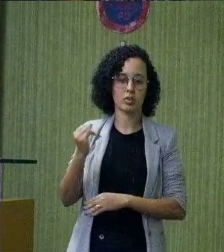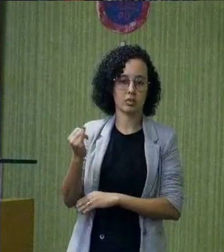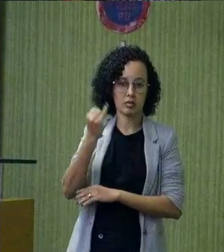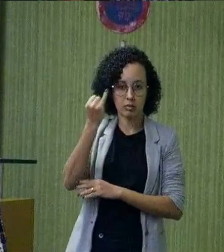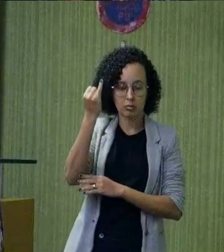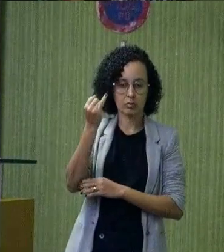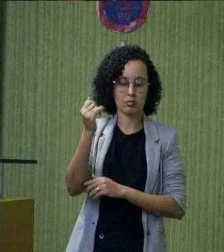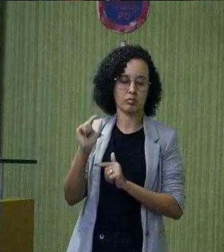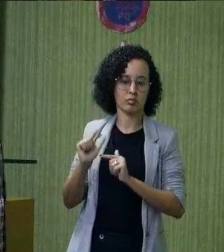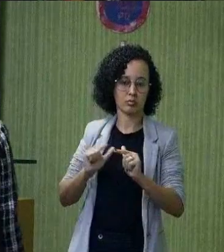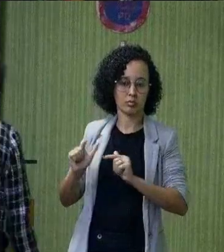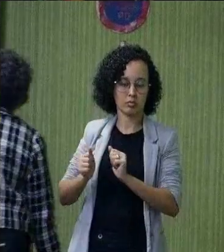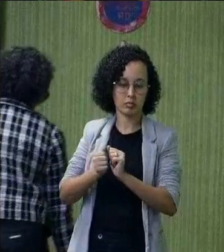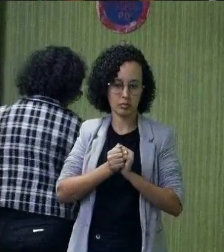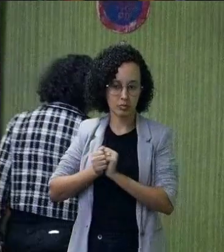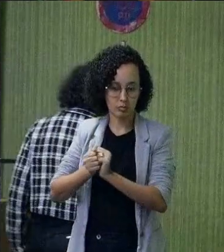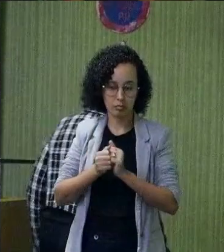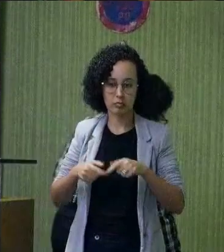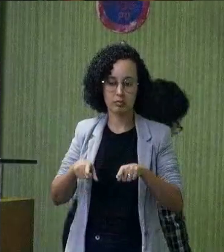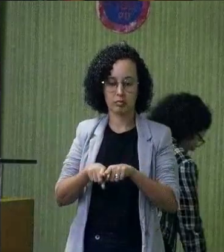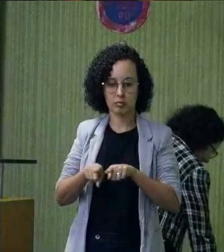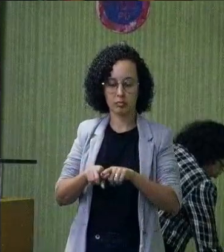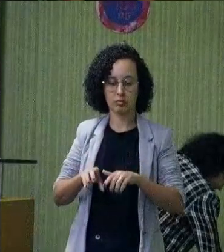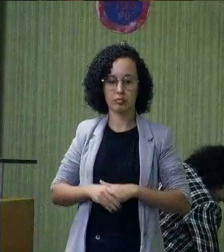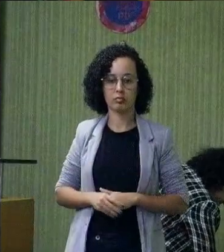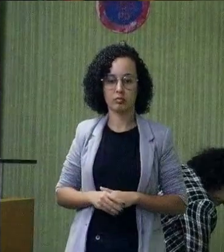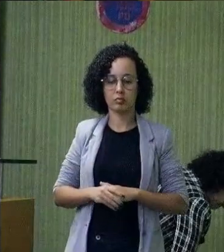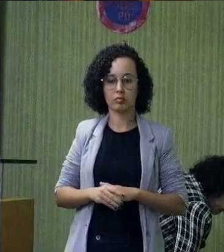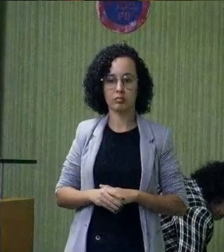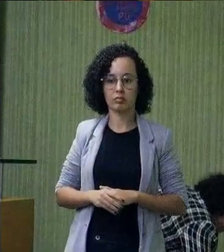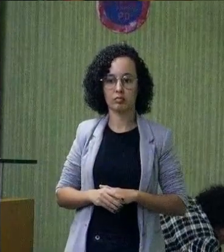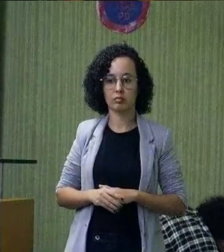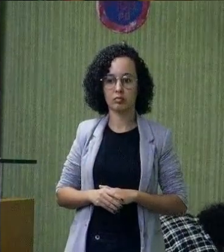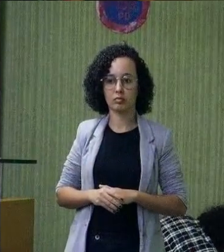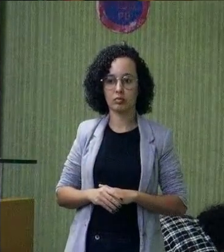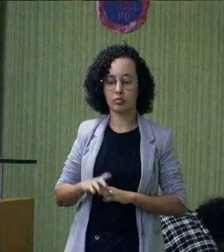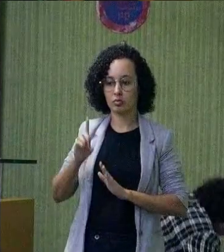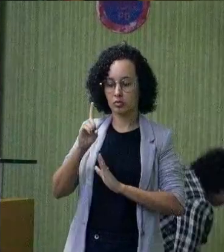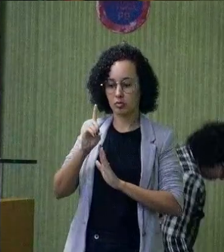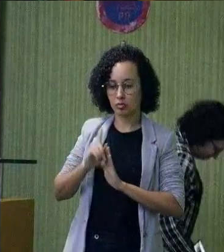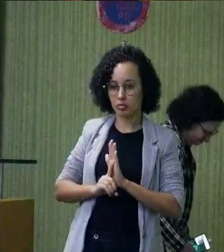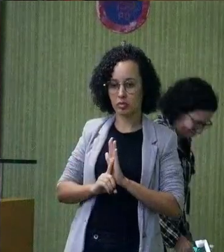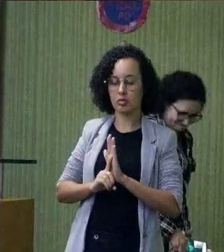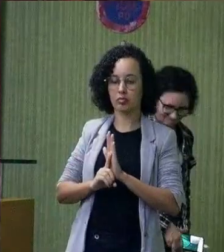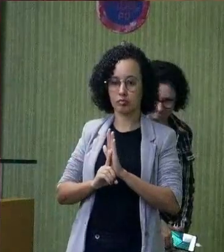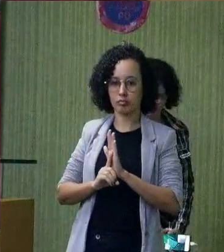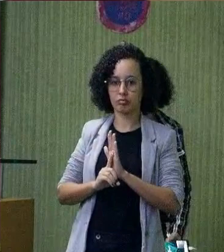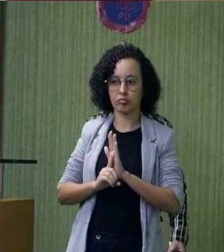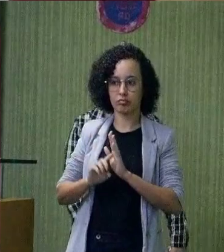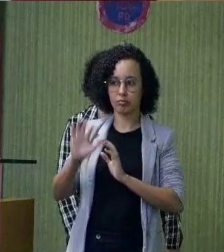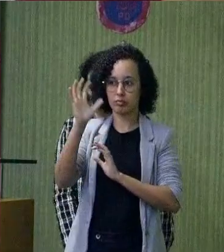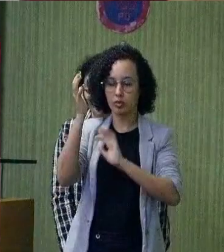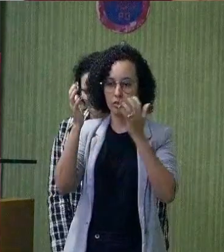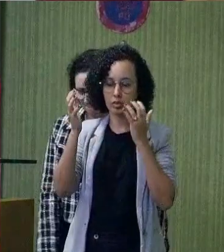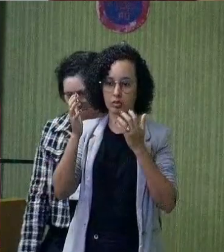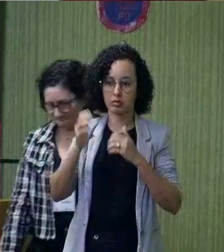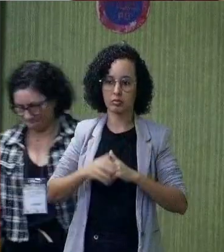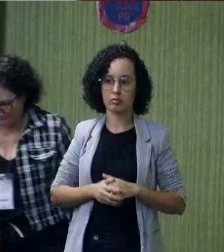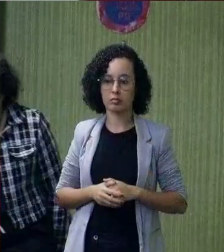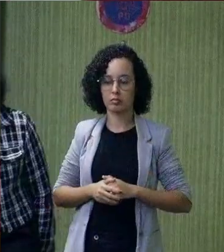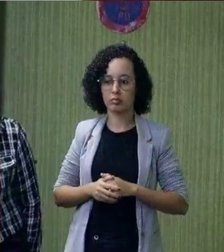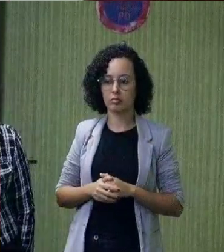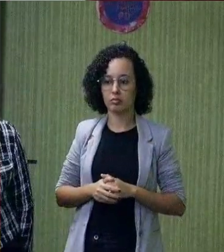da atuação conjunta também né e a gente prevenir no no direito ambiental se é que esse desastre poderia ser